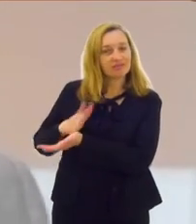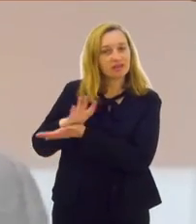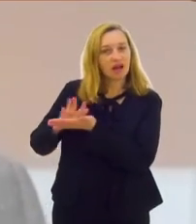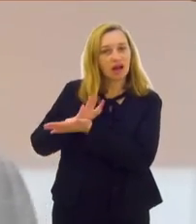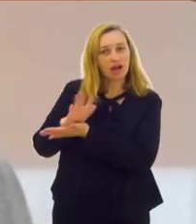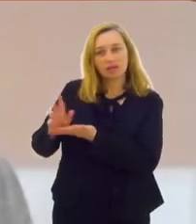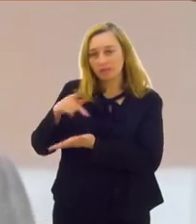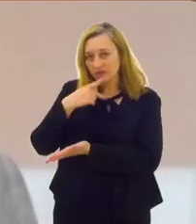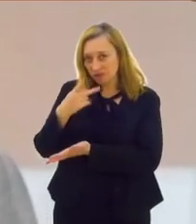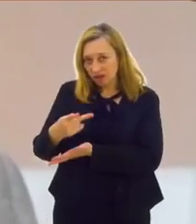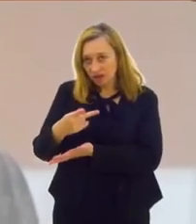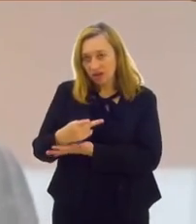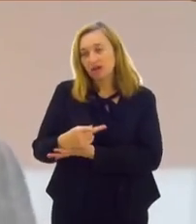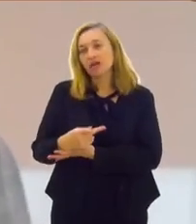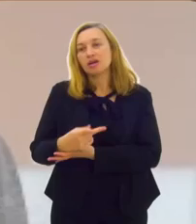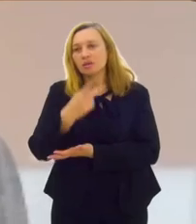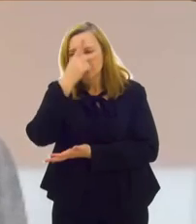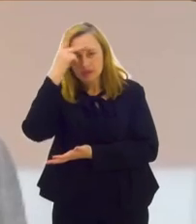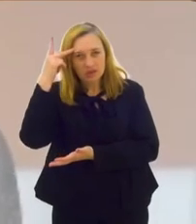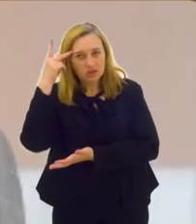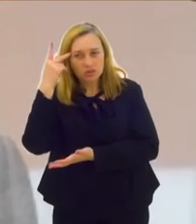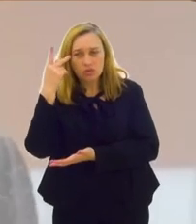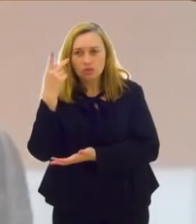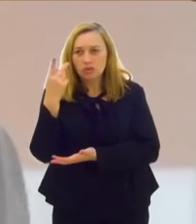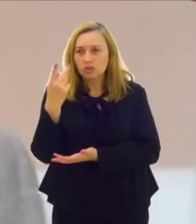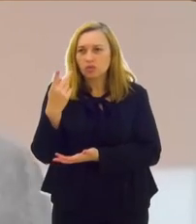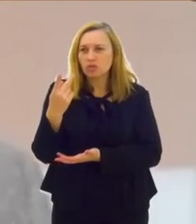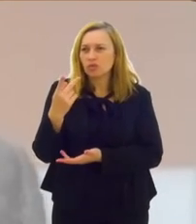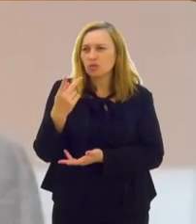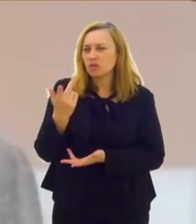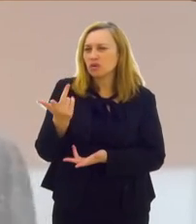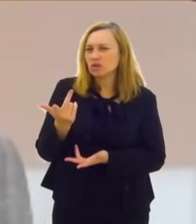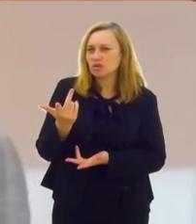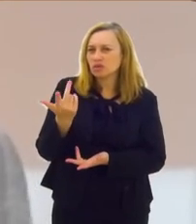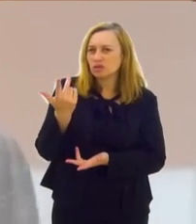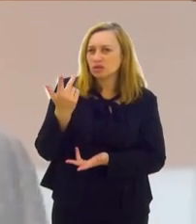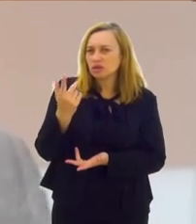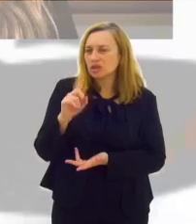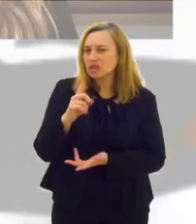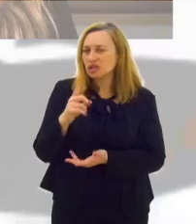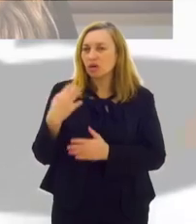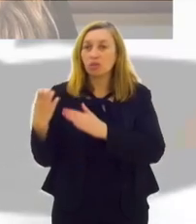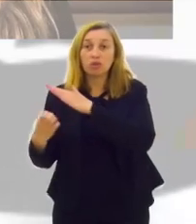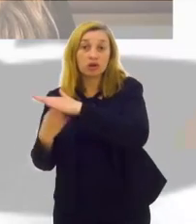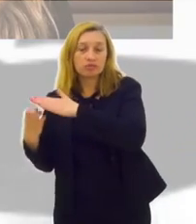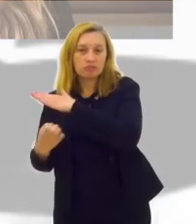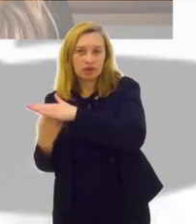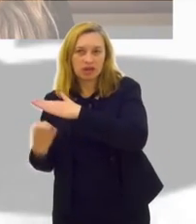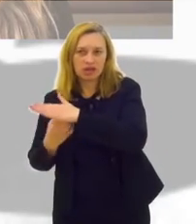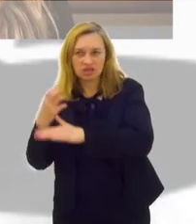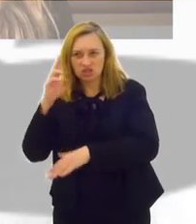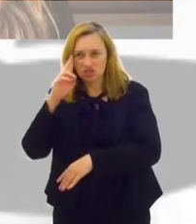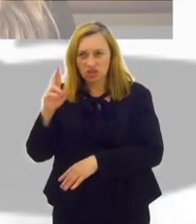para a pessoa, que seja feita por pessoas físicas, né, por indivíduos e não por